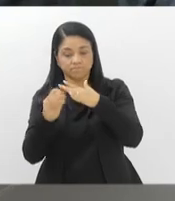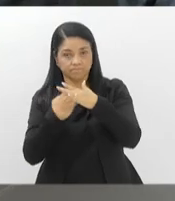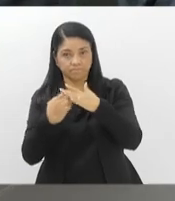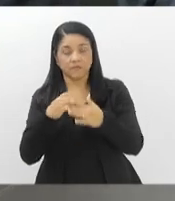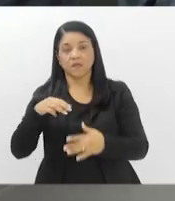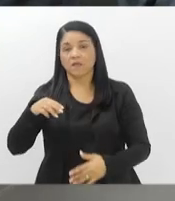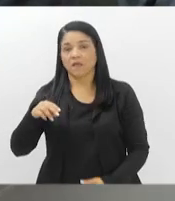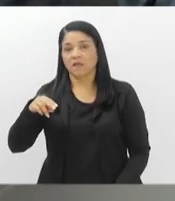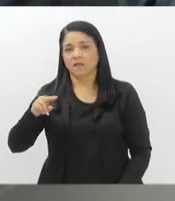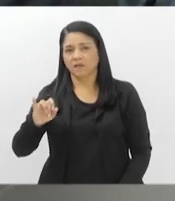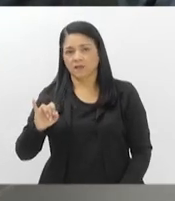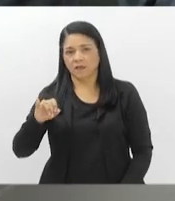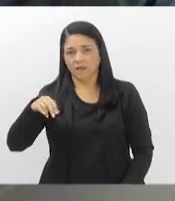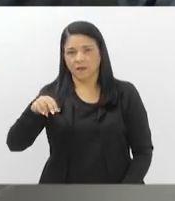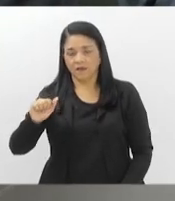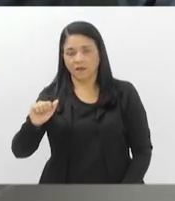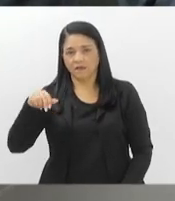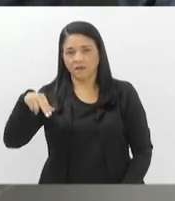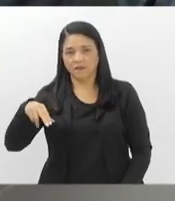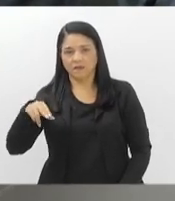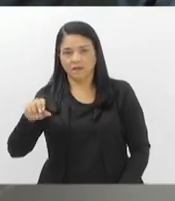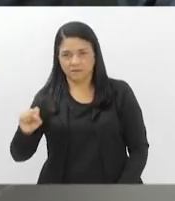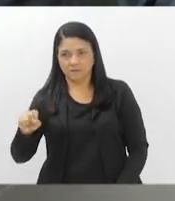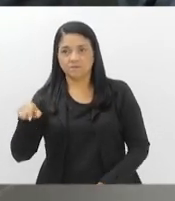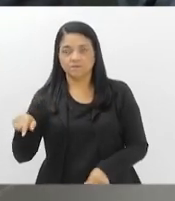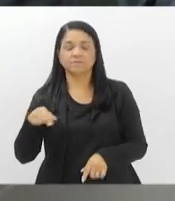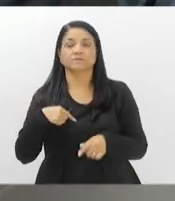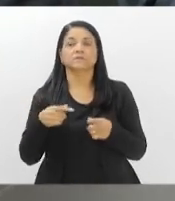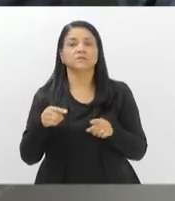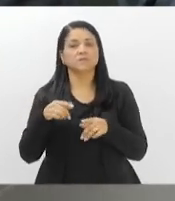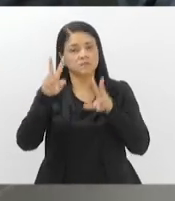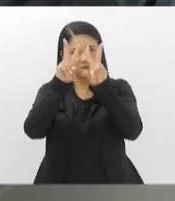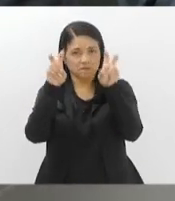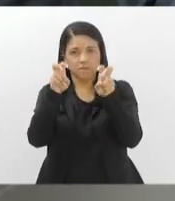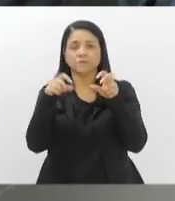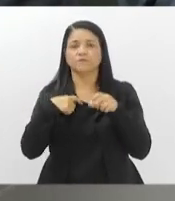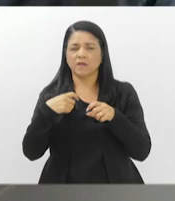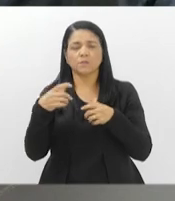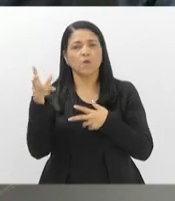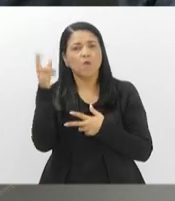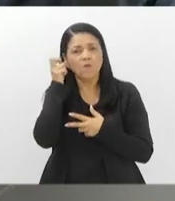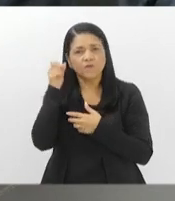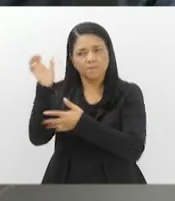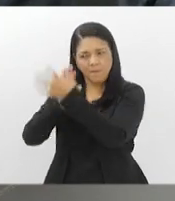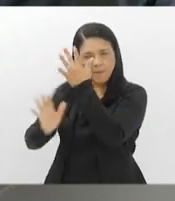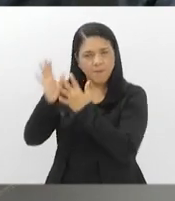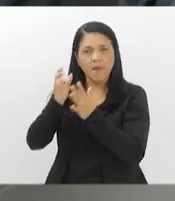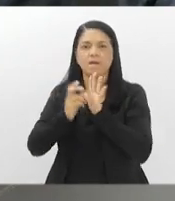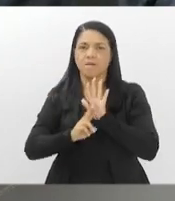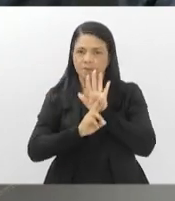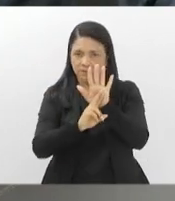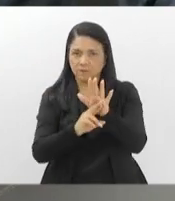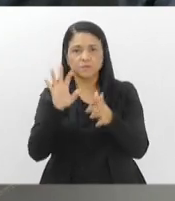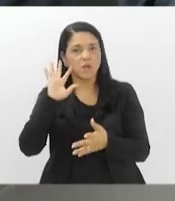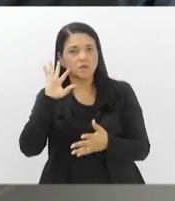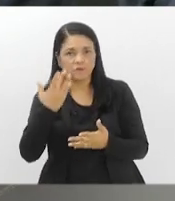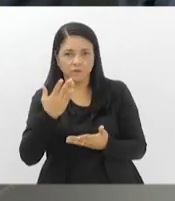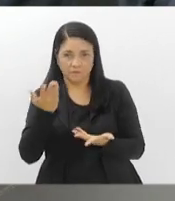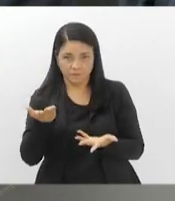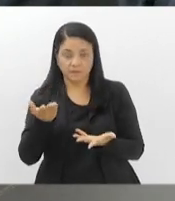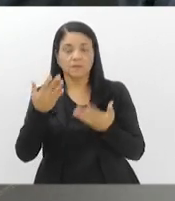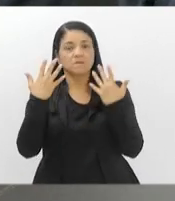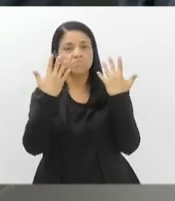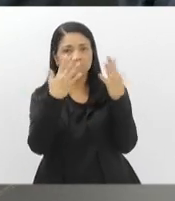an sobre esse tema que a gente vai certamente vai ouvir representante né para para solucionar Então é isso